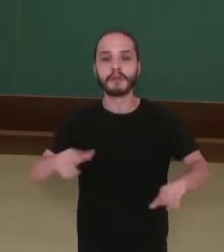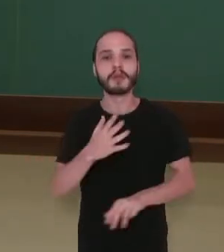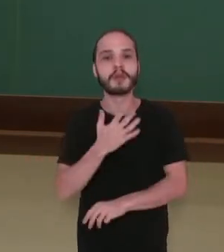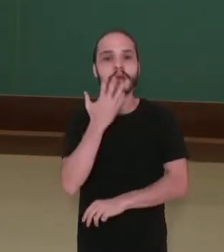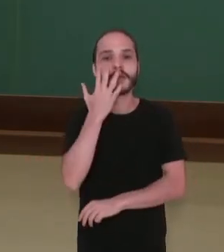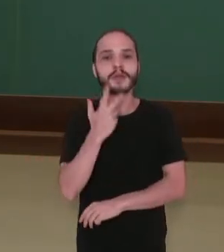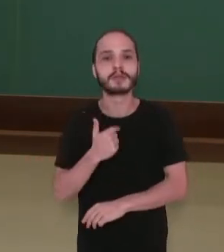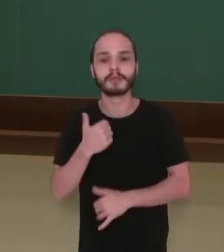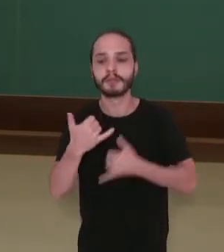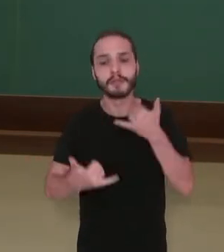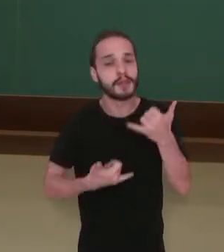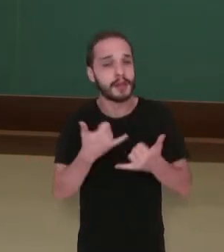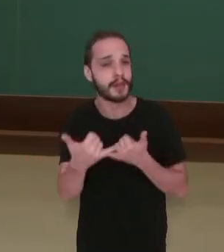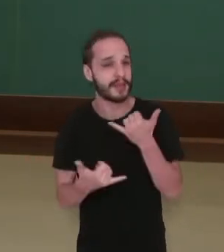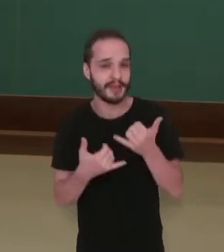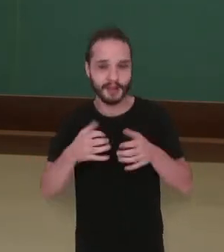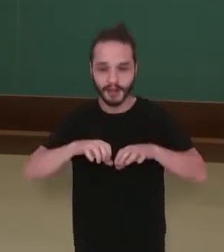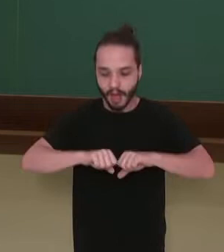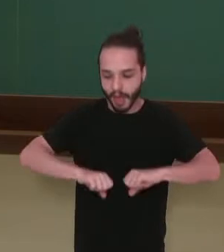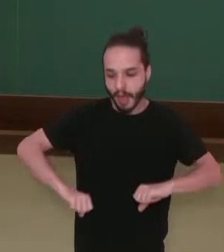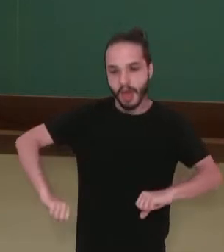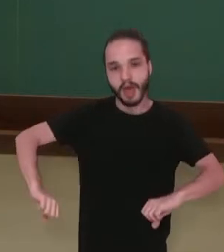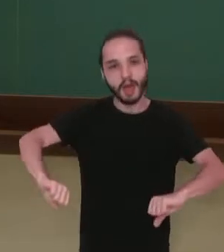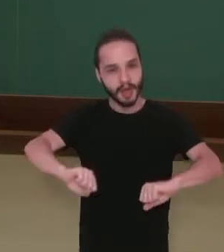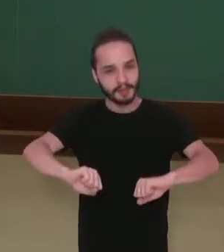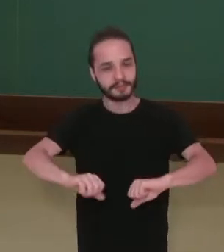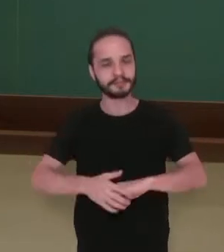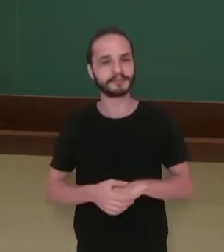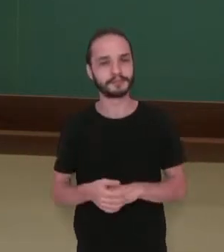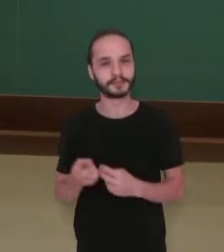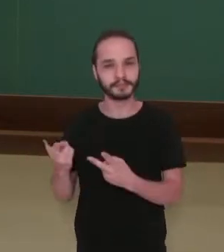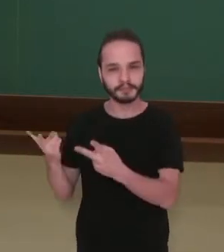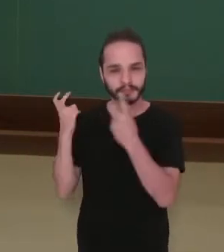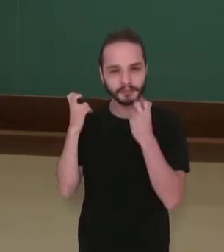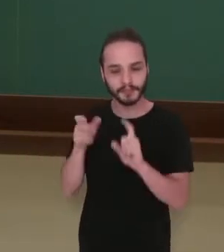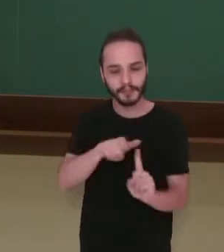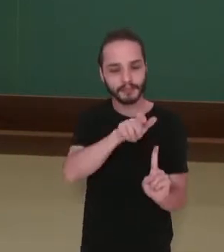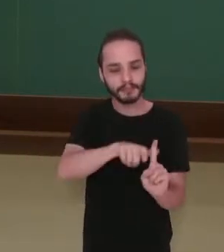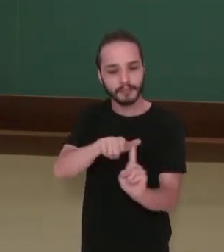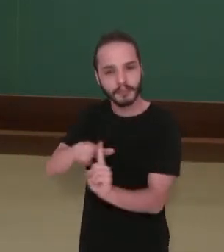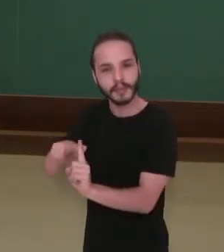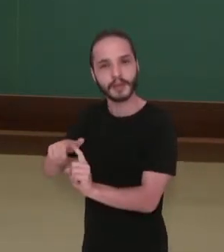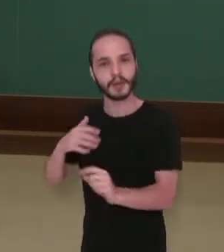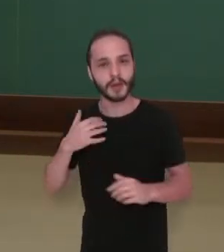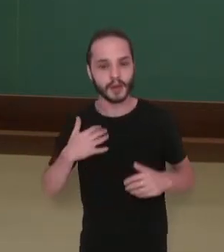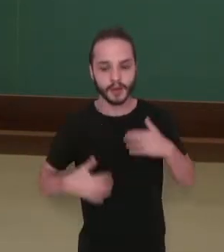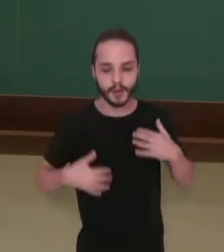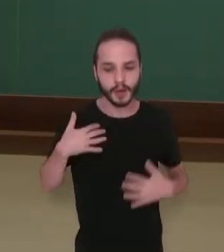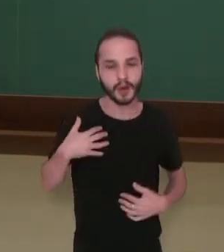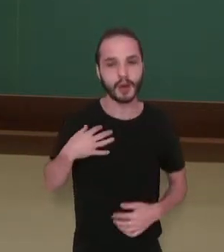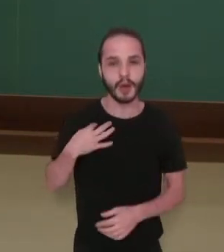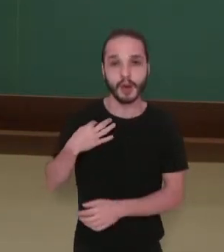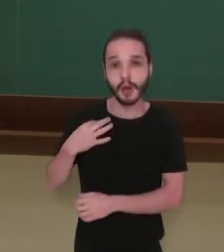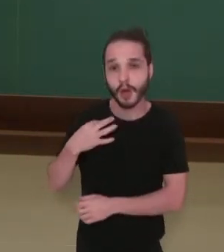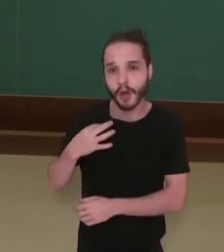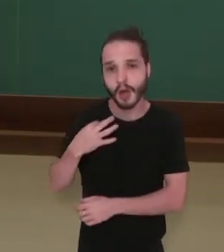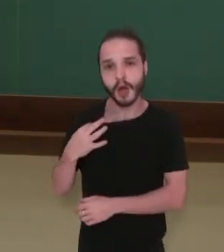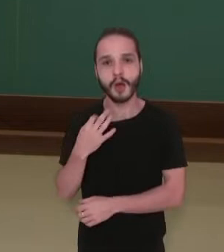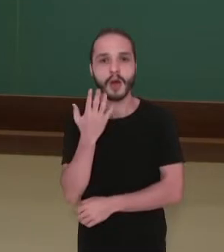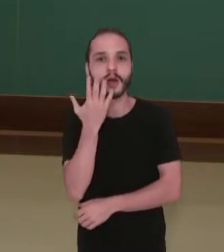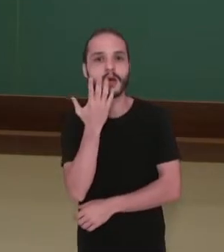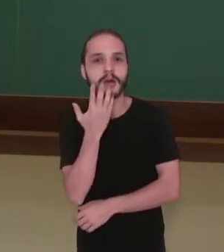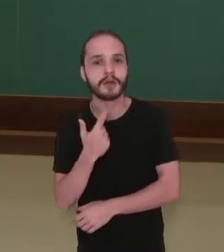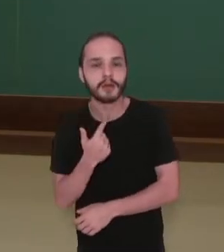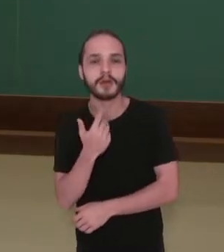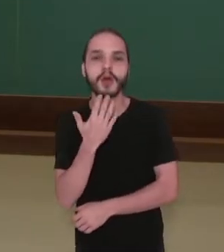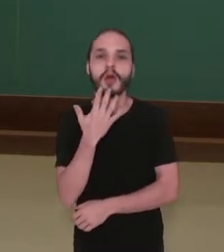brincam de roda. Observe as personagens, o corpo, as roupas, as cores, o cenário